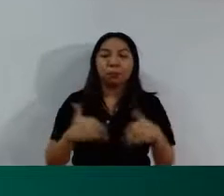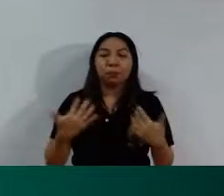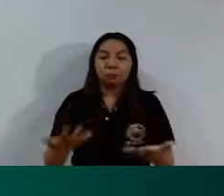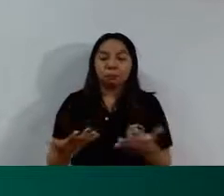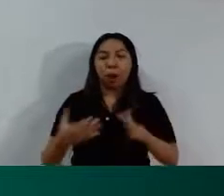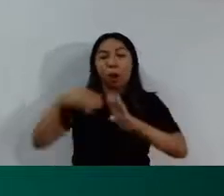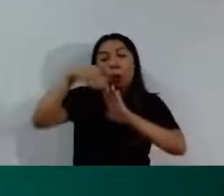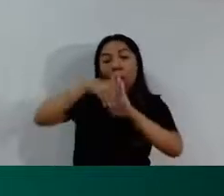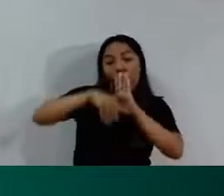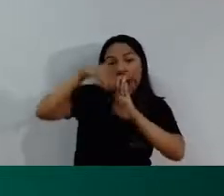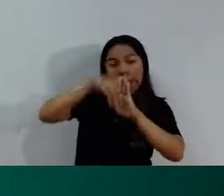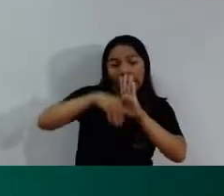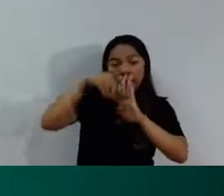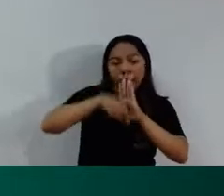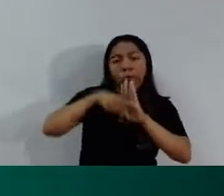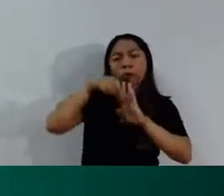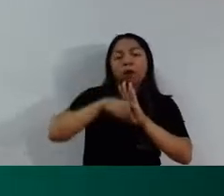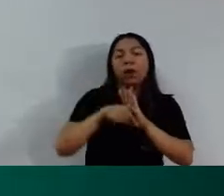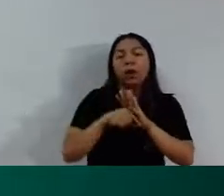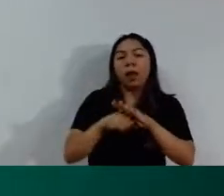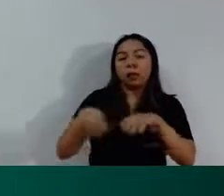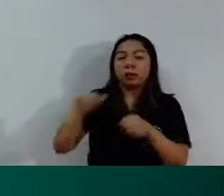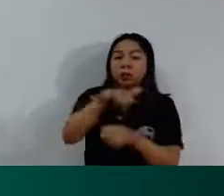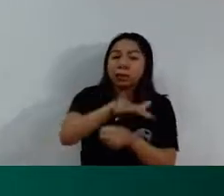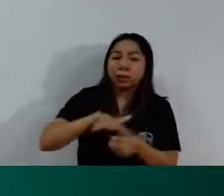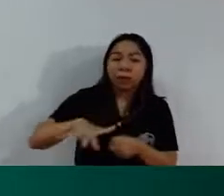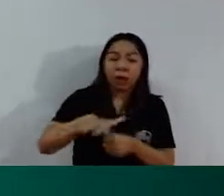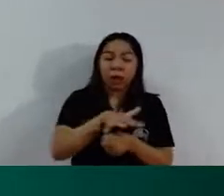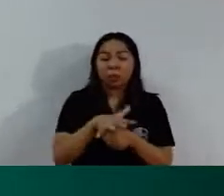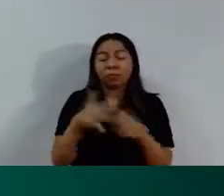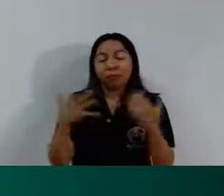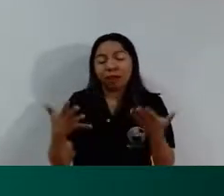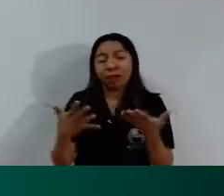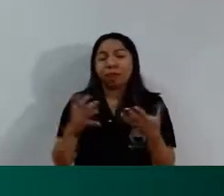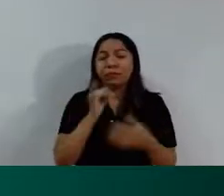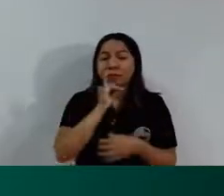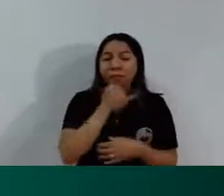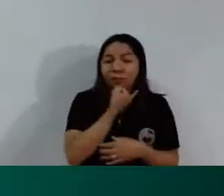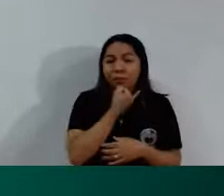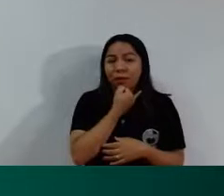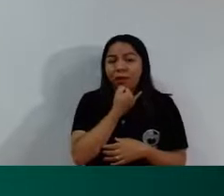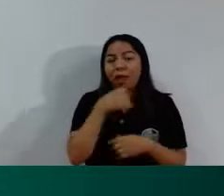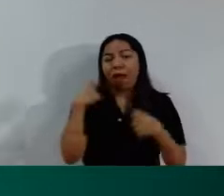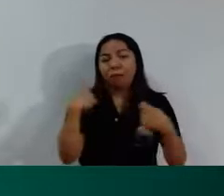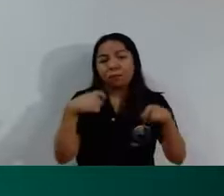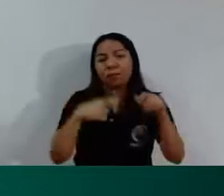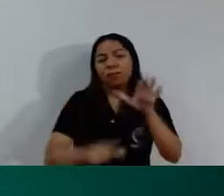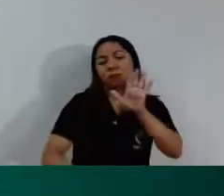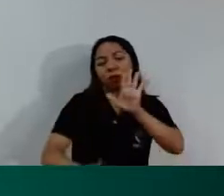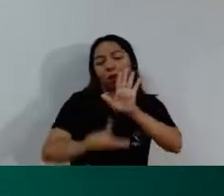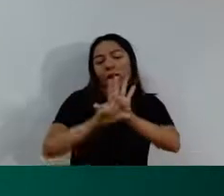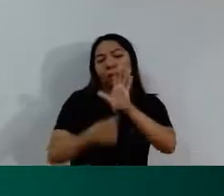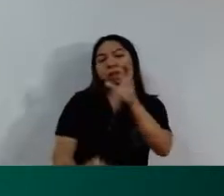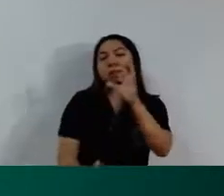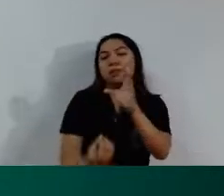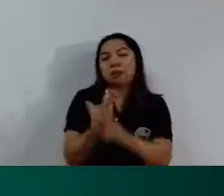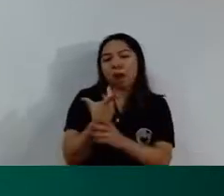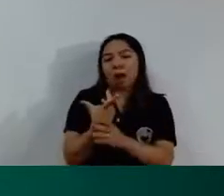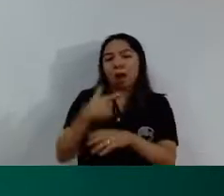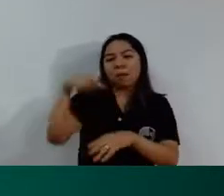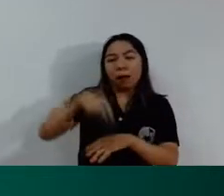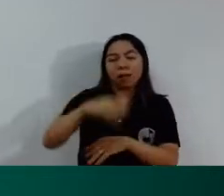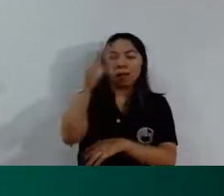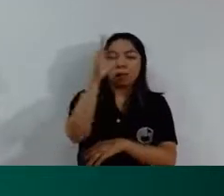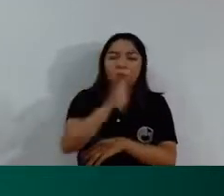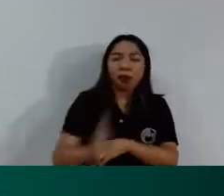extensão e por força de lei pena que é preciso que tenha se criar uma lei para que as coisas se movimentem no